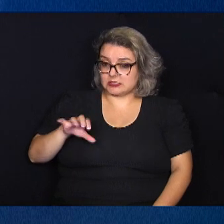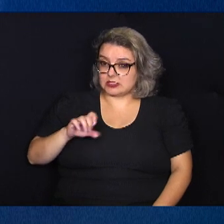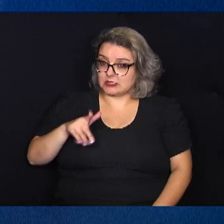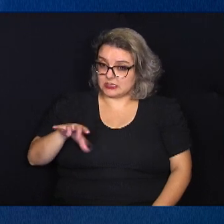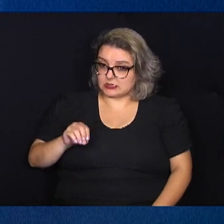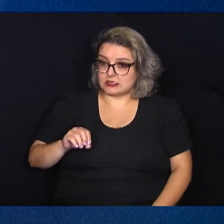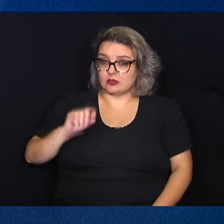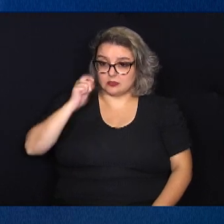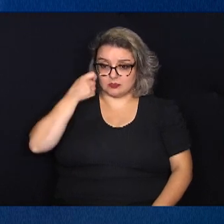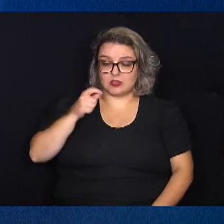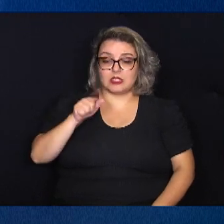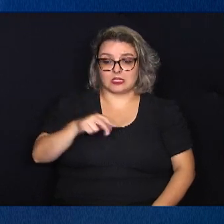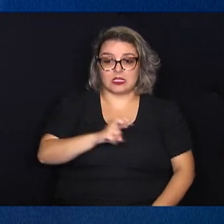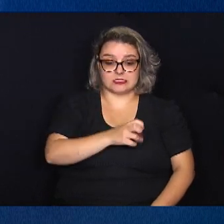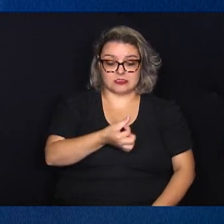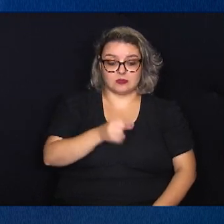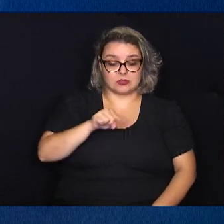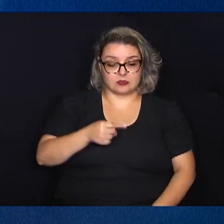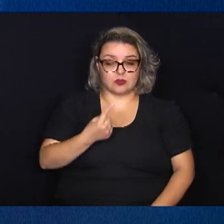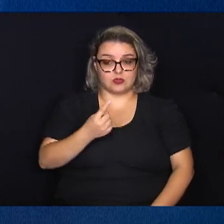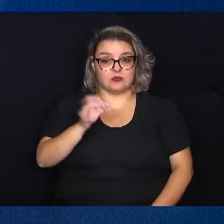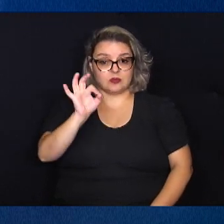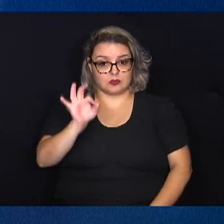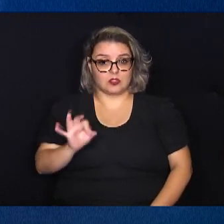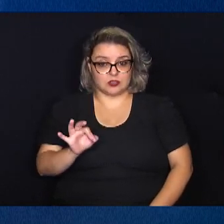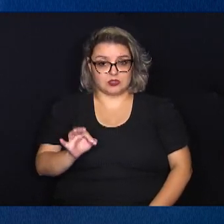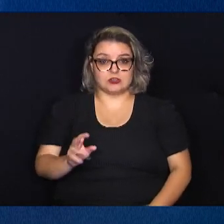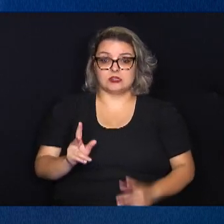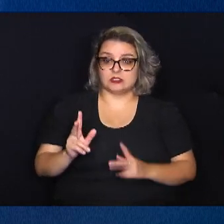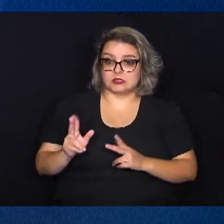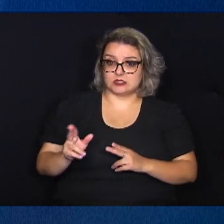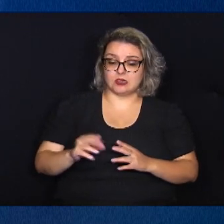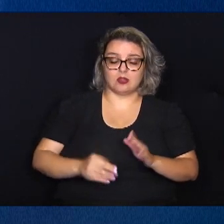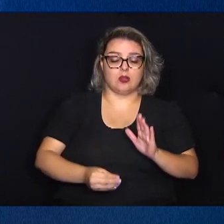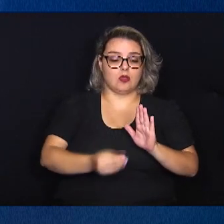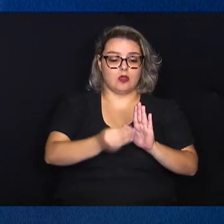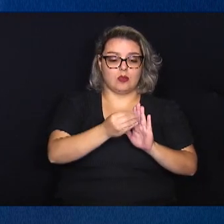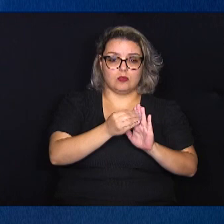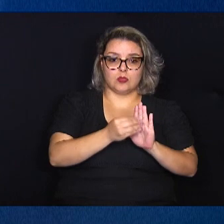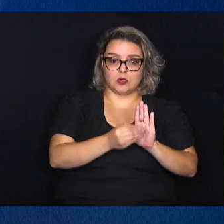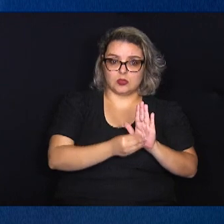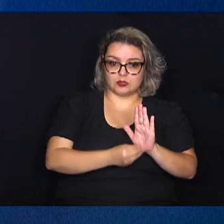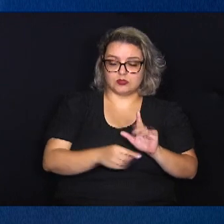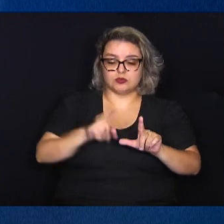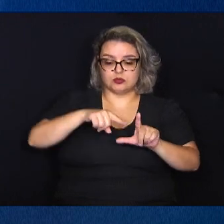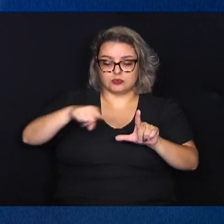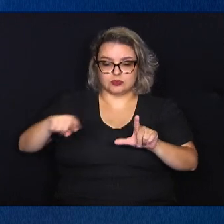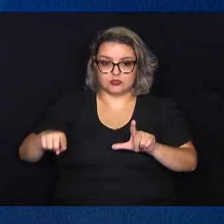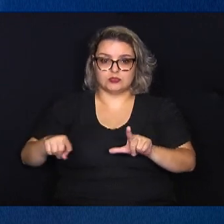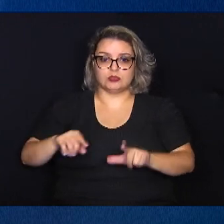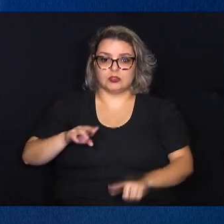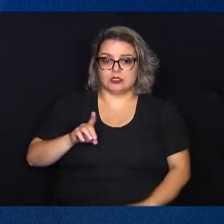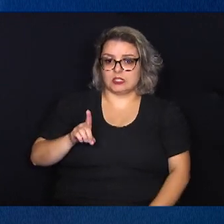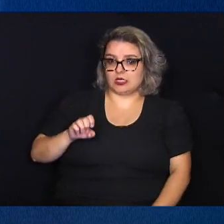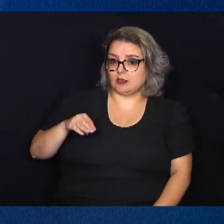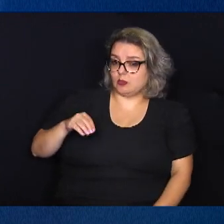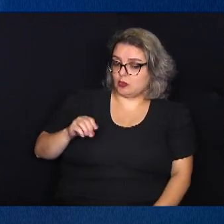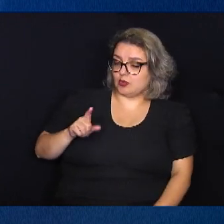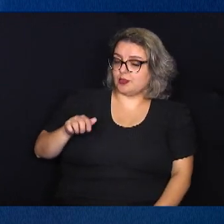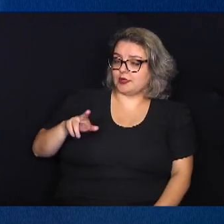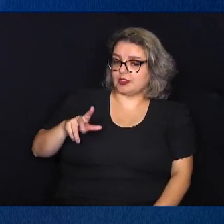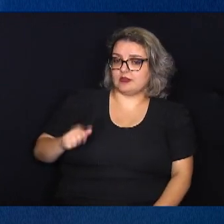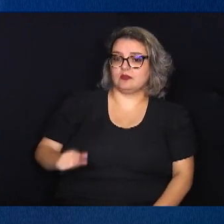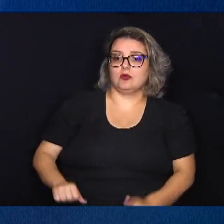a 56,1%, segundo o último censo demográfico. No Senado, por exemplo, o primeiro